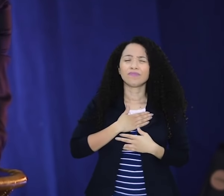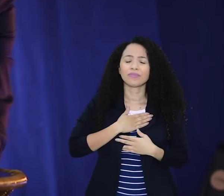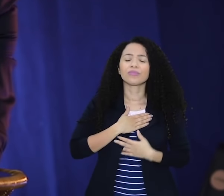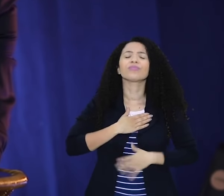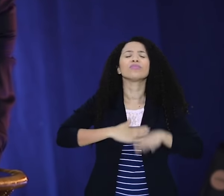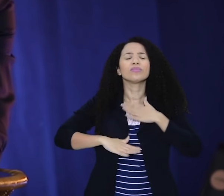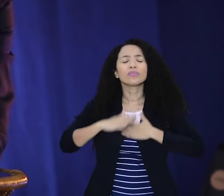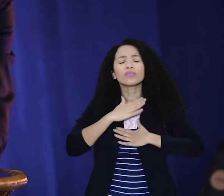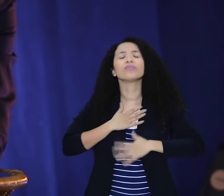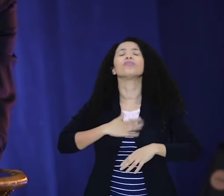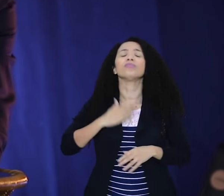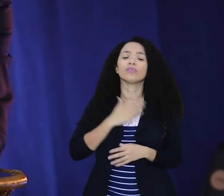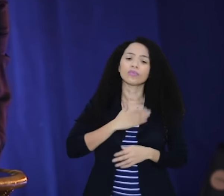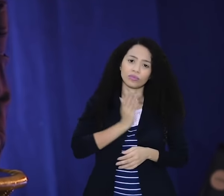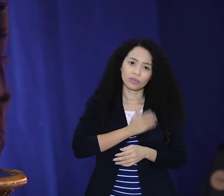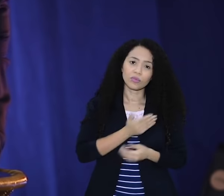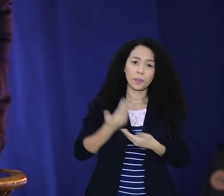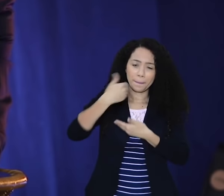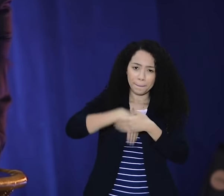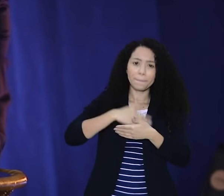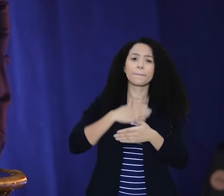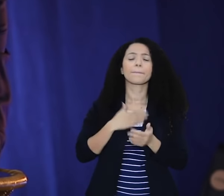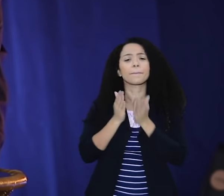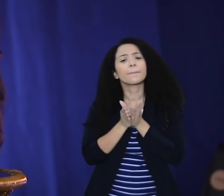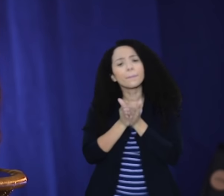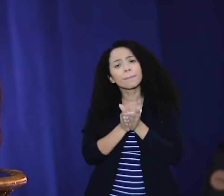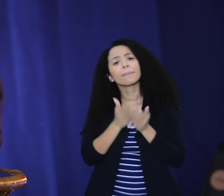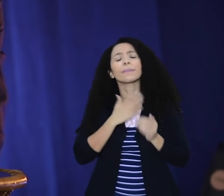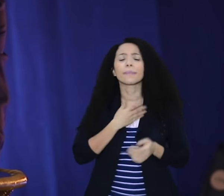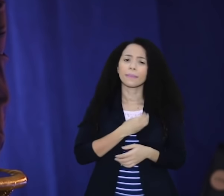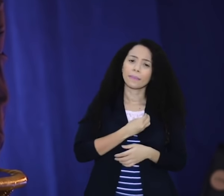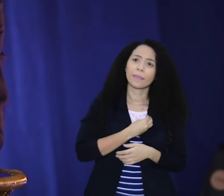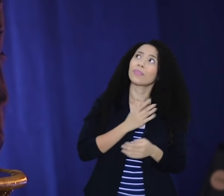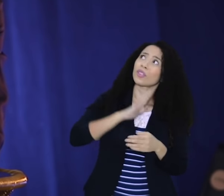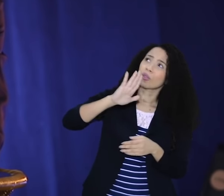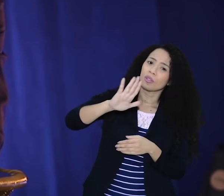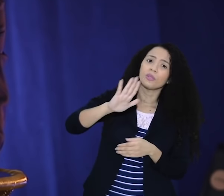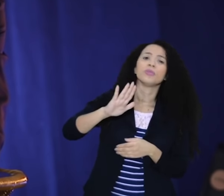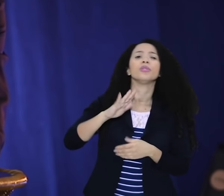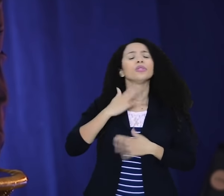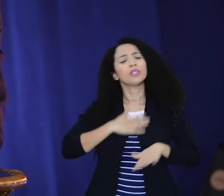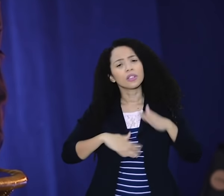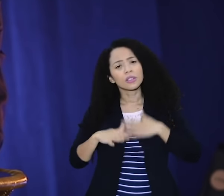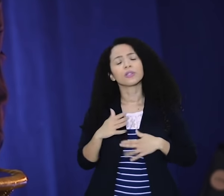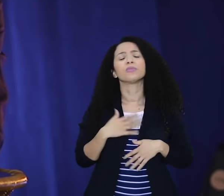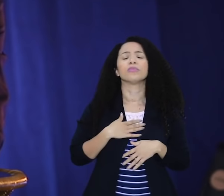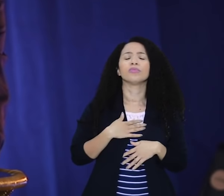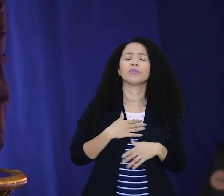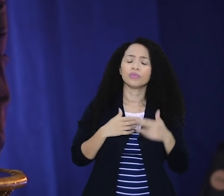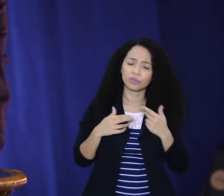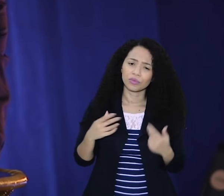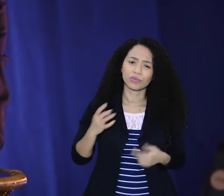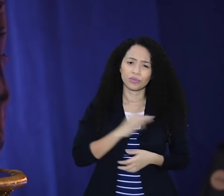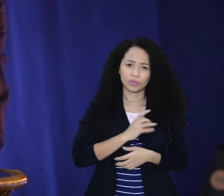na minha vida, estende a tua mão e acalma esse terror que me assola, me amedronta. E se você quiser, nesse momento